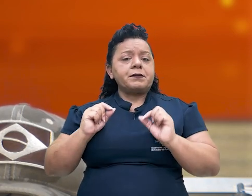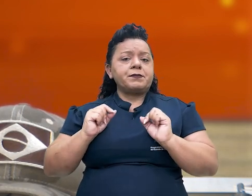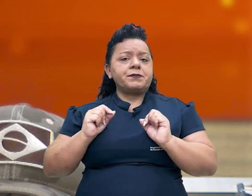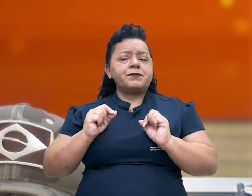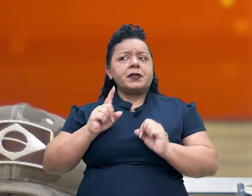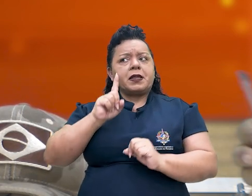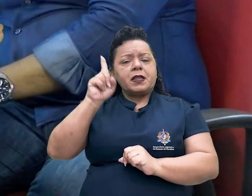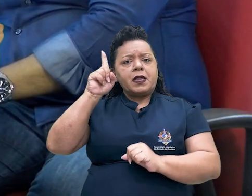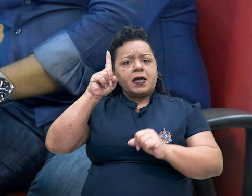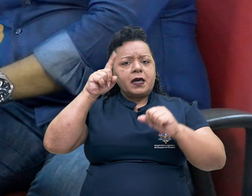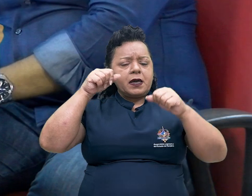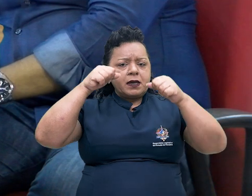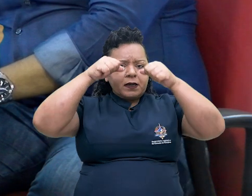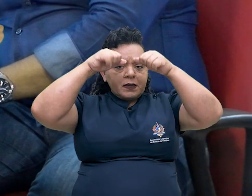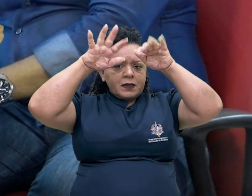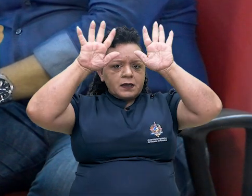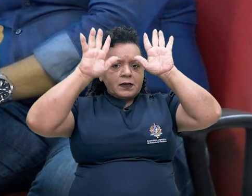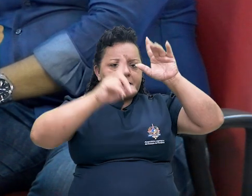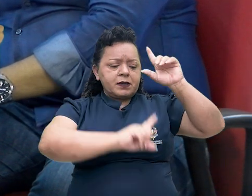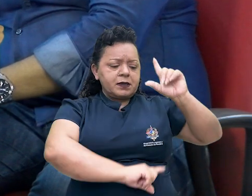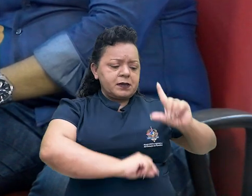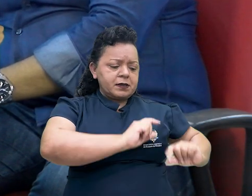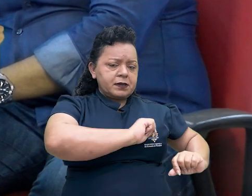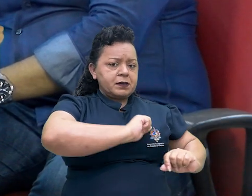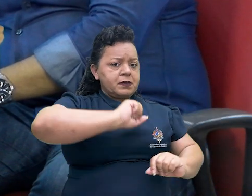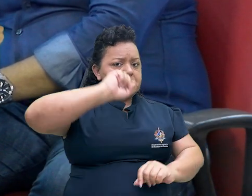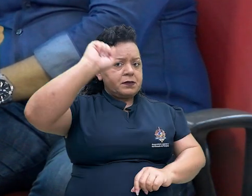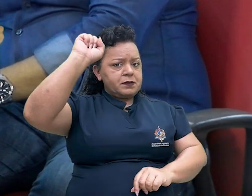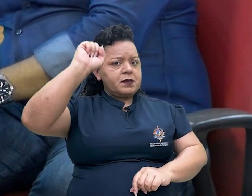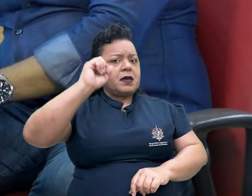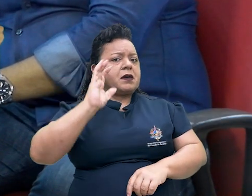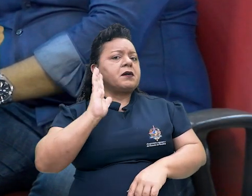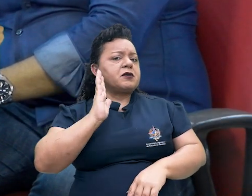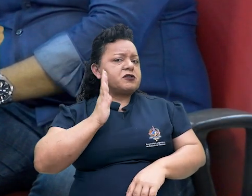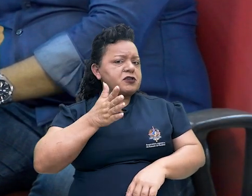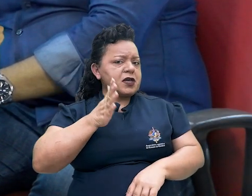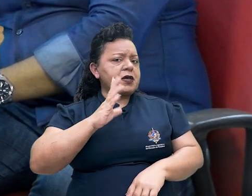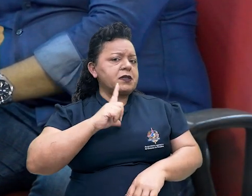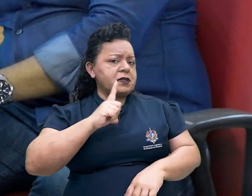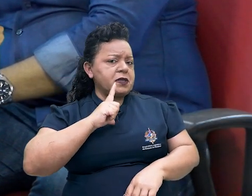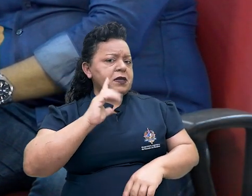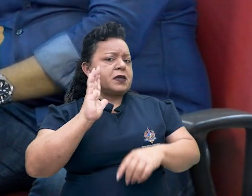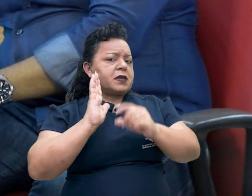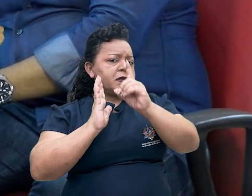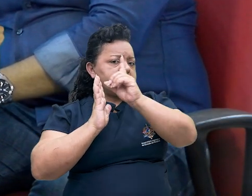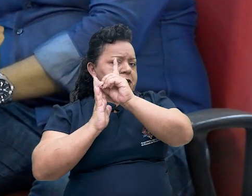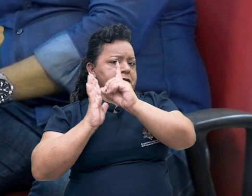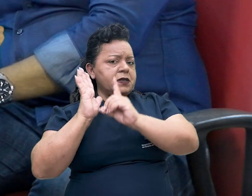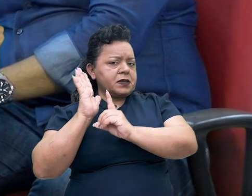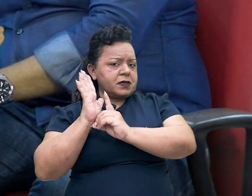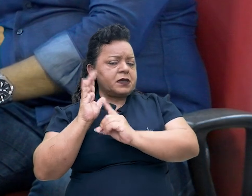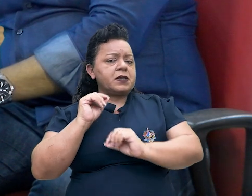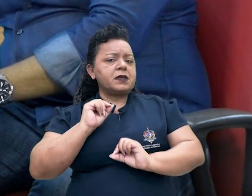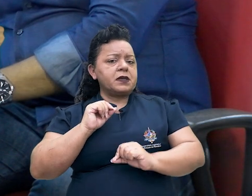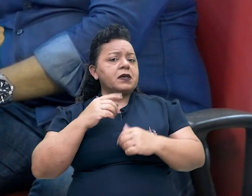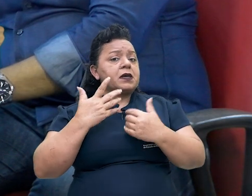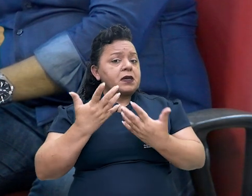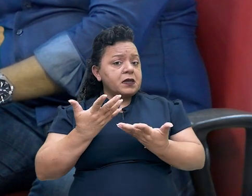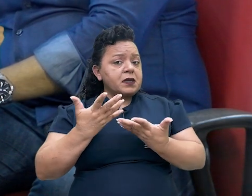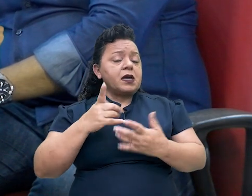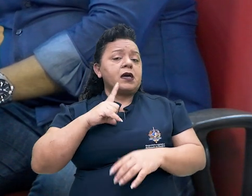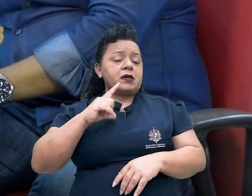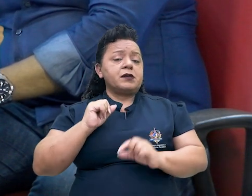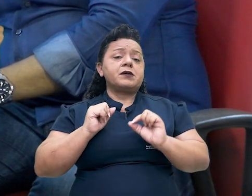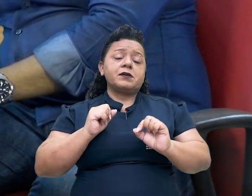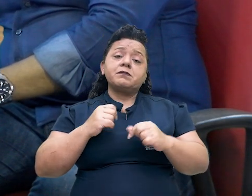potável o caso do Acre por exemplo me parece que já tem um um um decreto de de calamidade sim o o